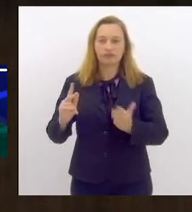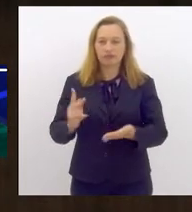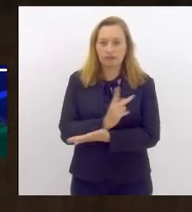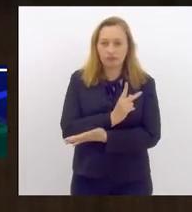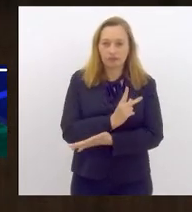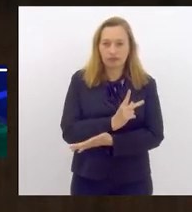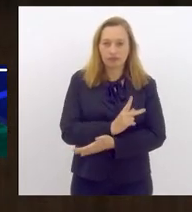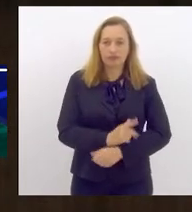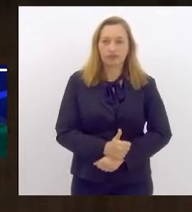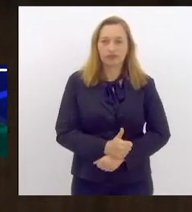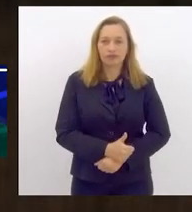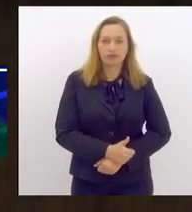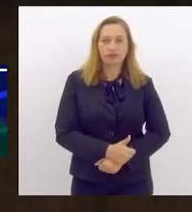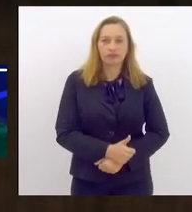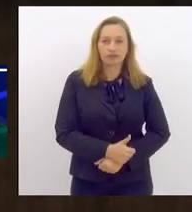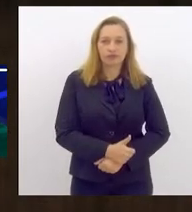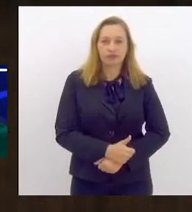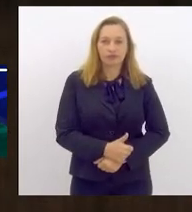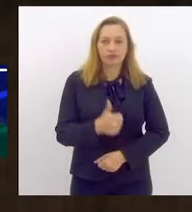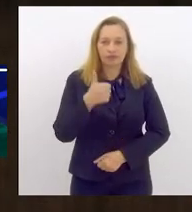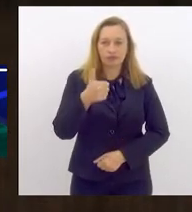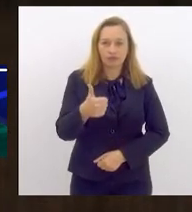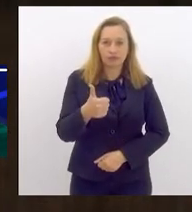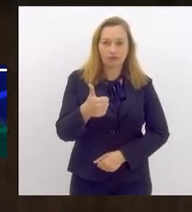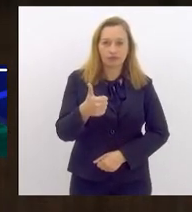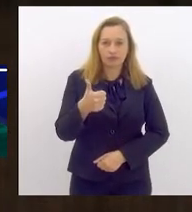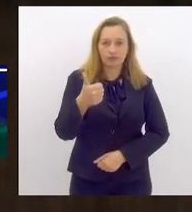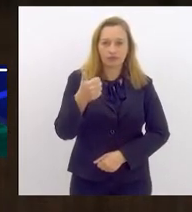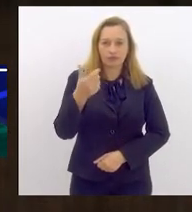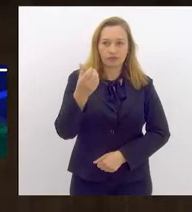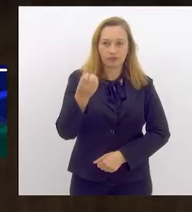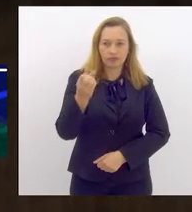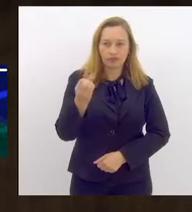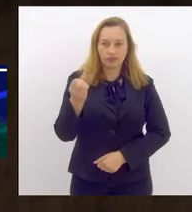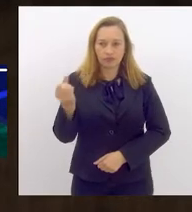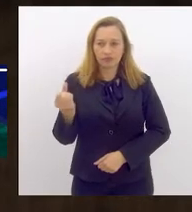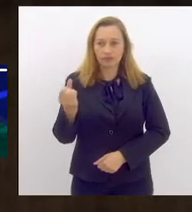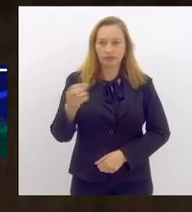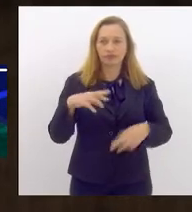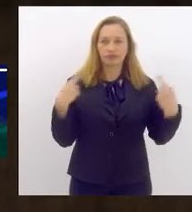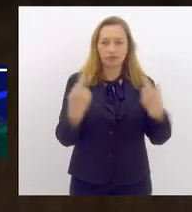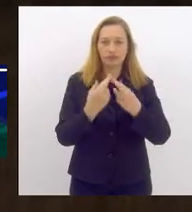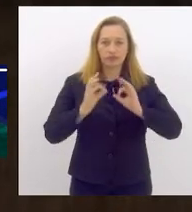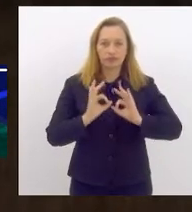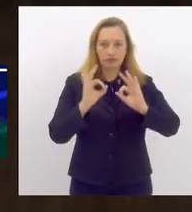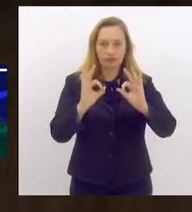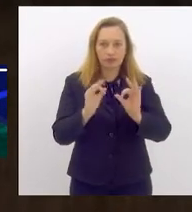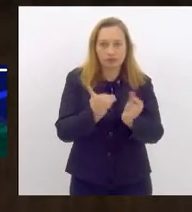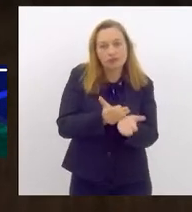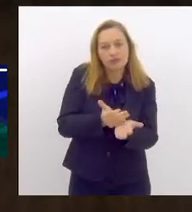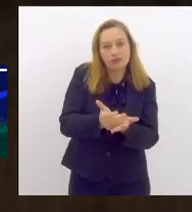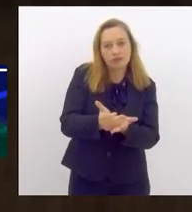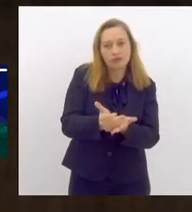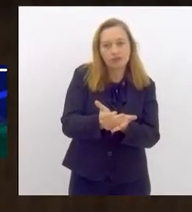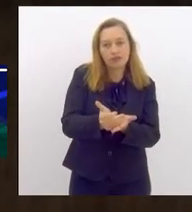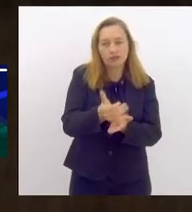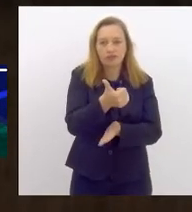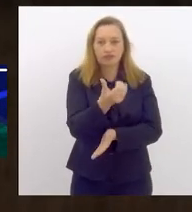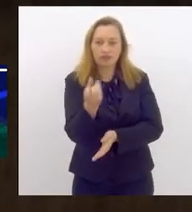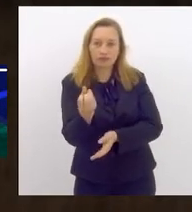o ocorrido na 106ª sessão extraordinária que iniciado